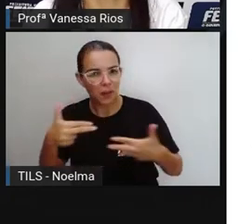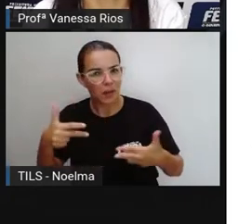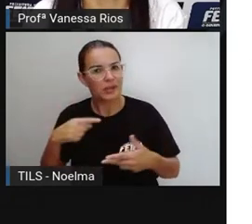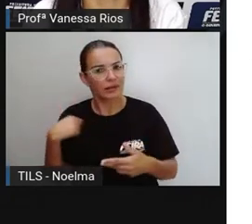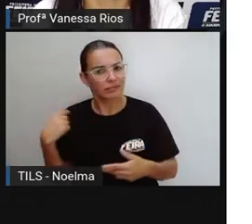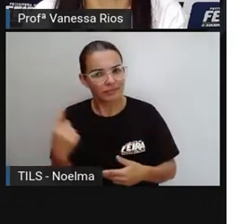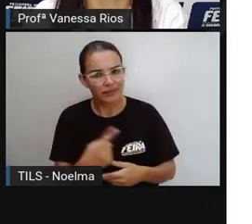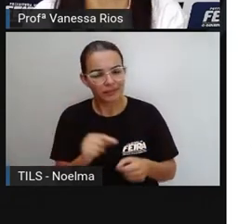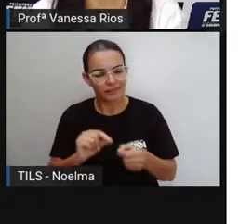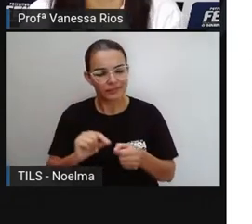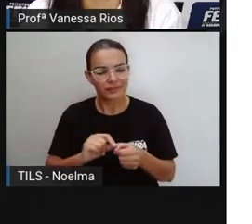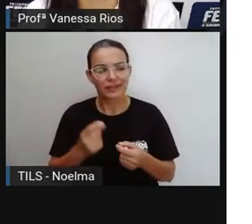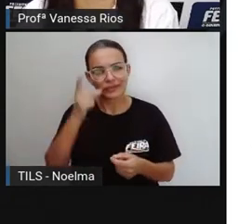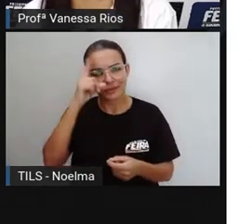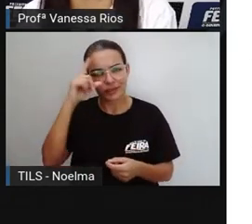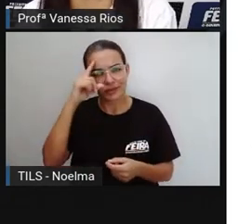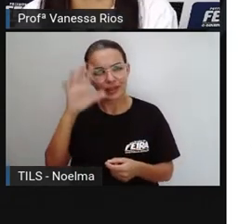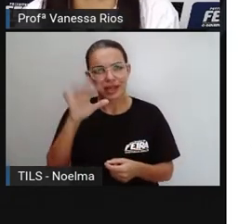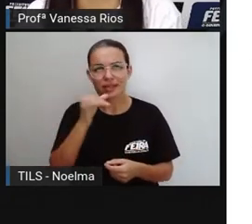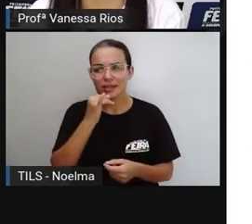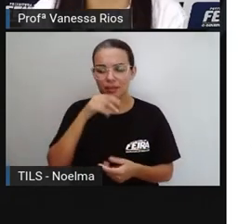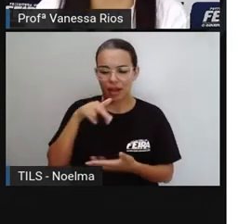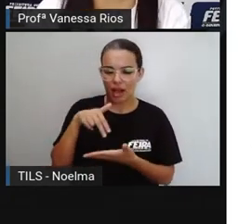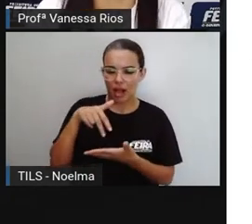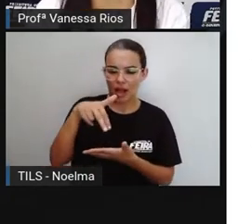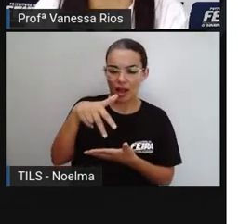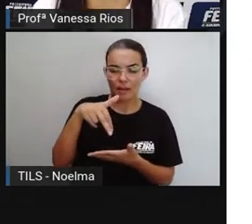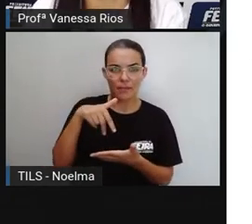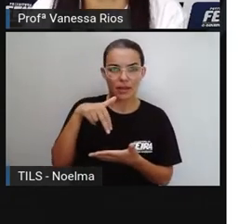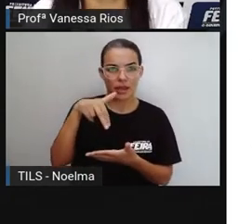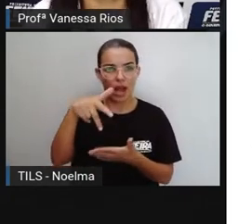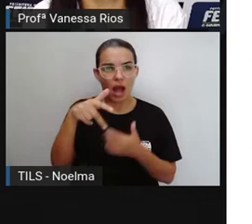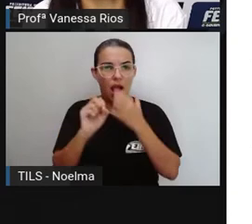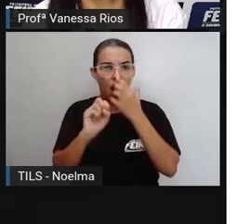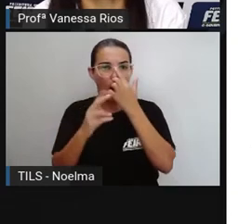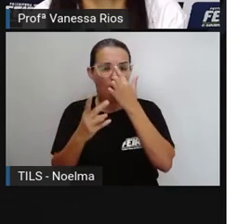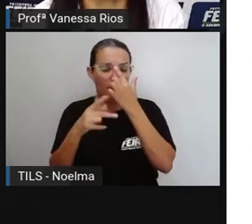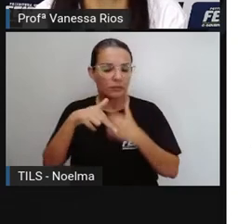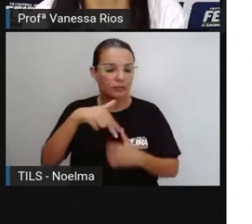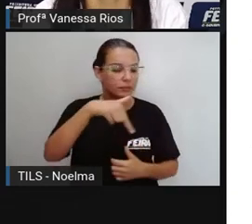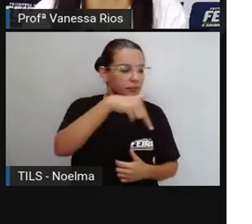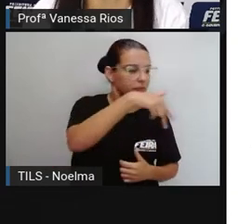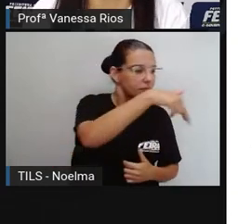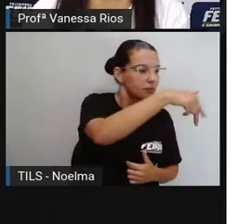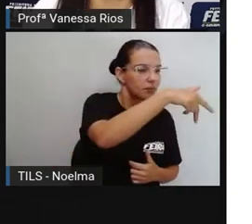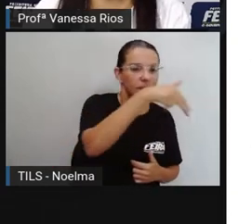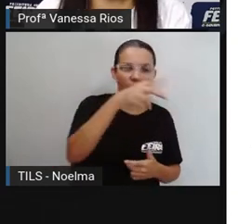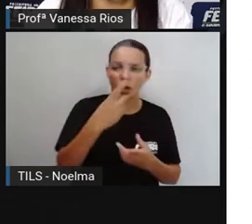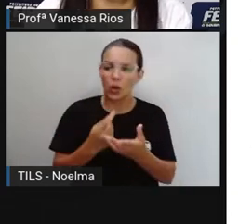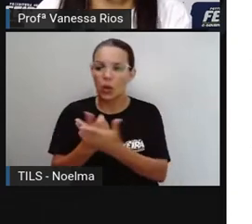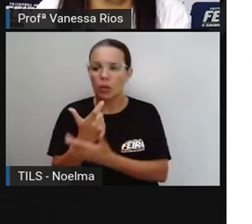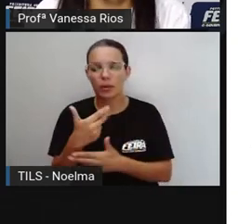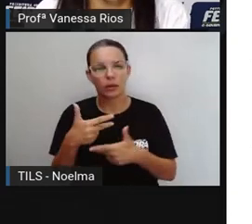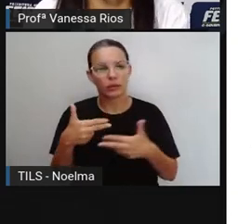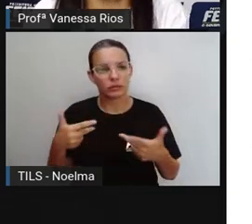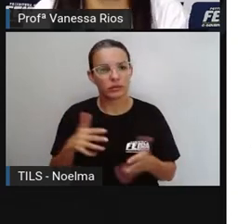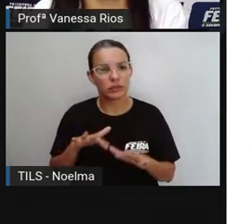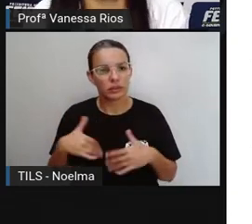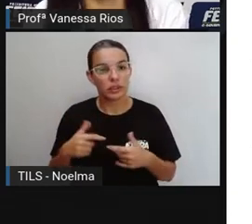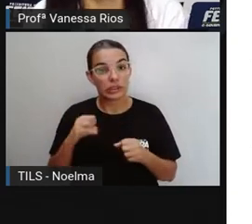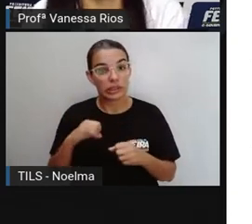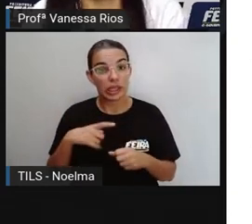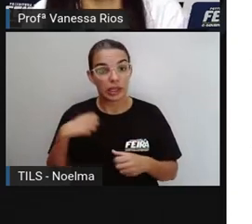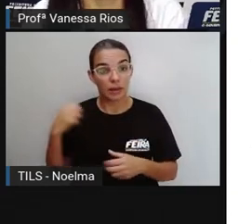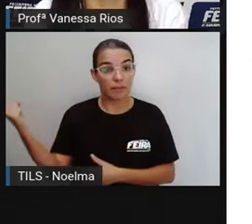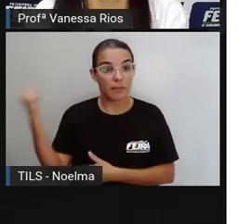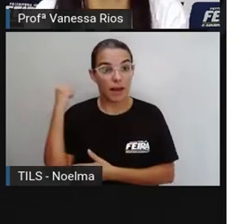desempenhar aí no nosso dia a dia, de fazer uma caminhada, de ir a pé, né, a determinado lugar. Então, se a gente tem essa prática de